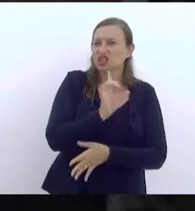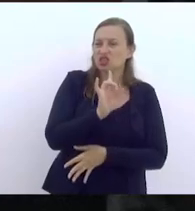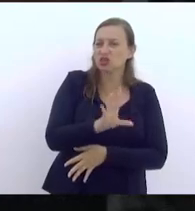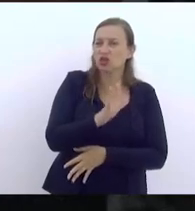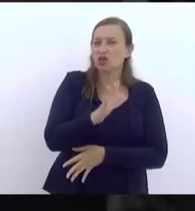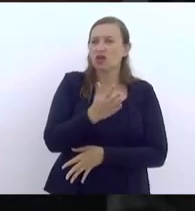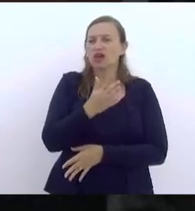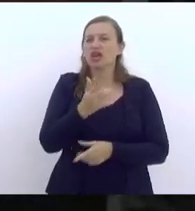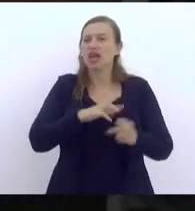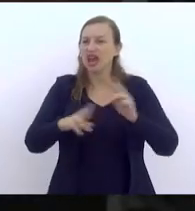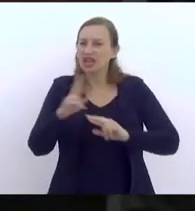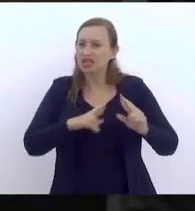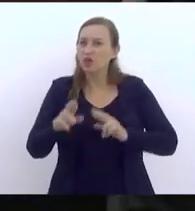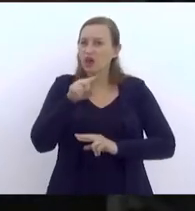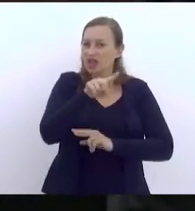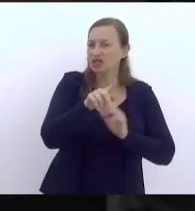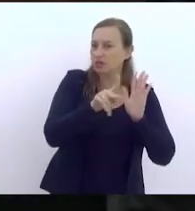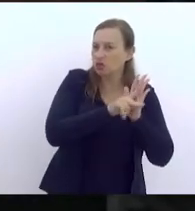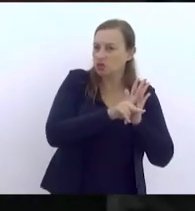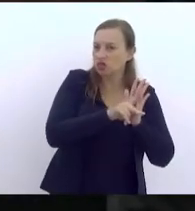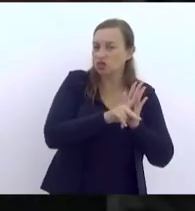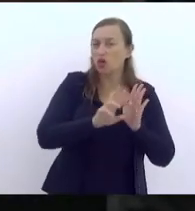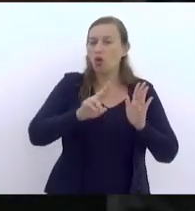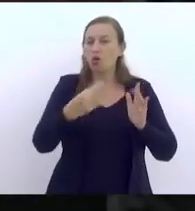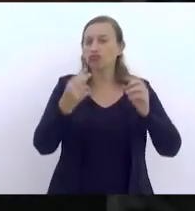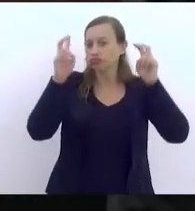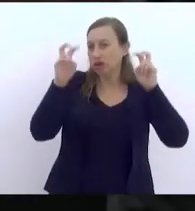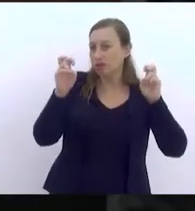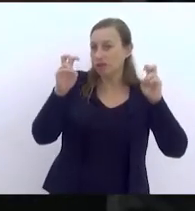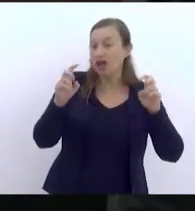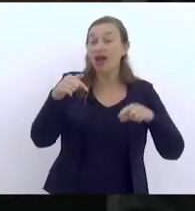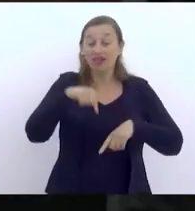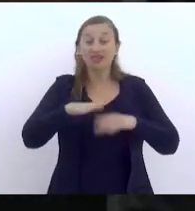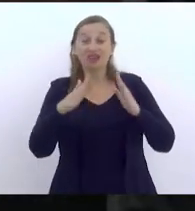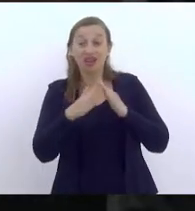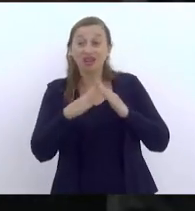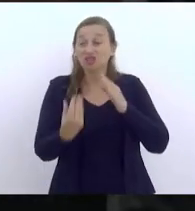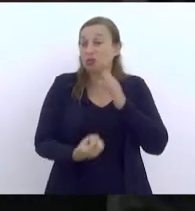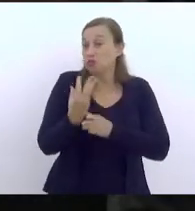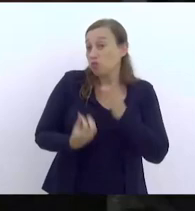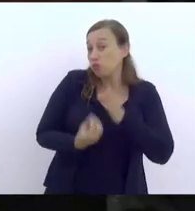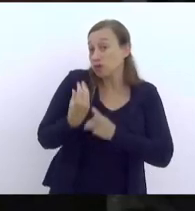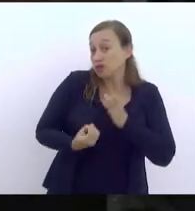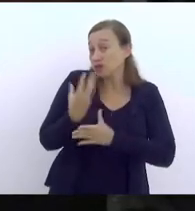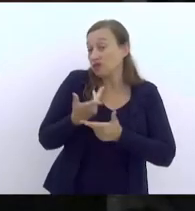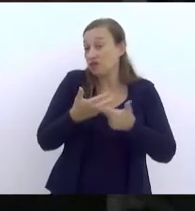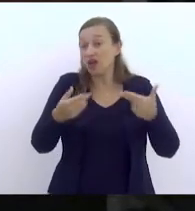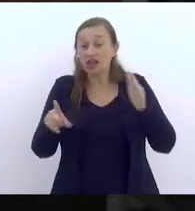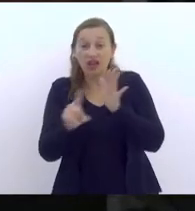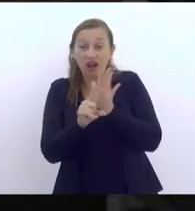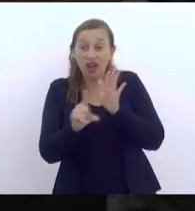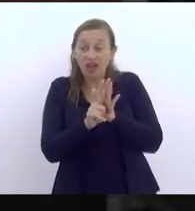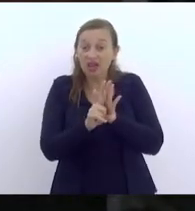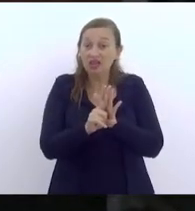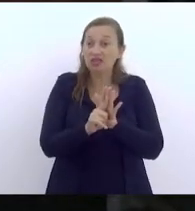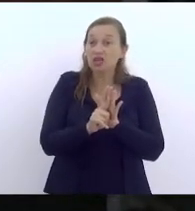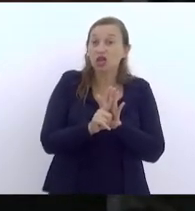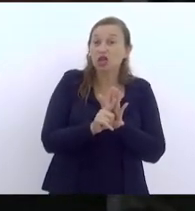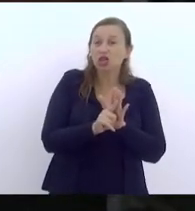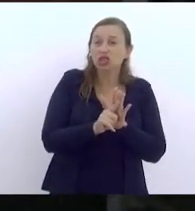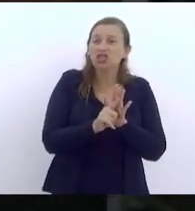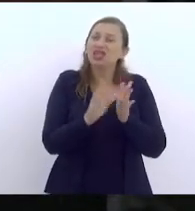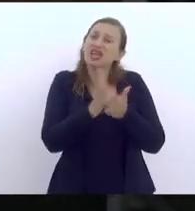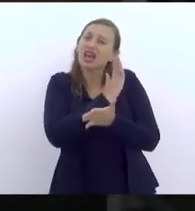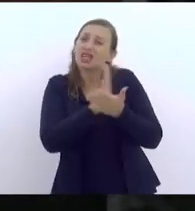a esse projeto, nem apenas em relação a esse tema. Aqui na casa a gente está produzindo muitas leis e mais leis e mais leis que